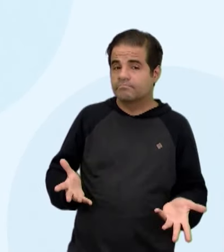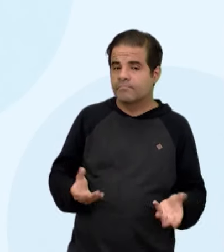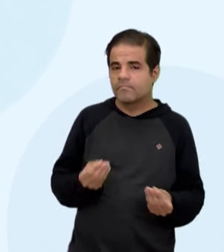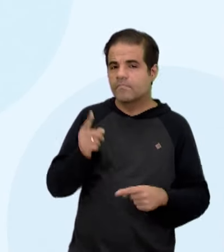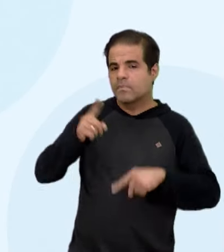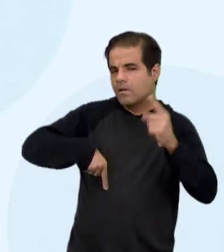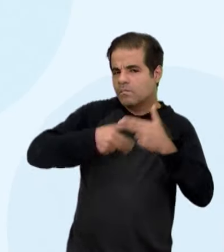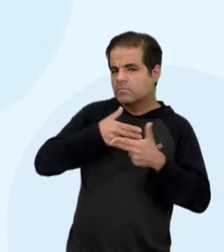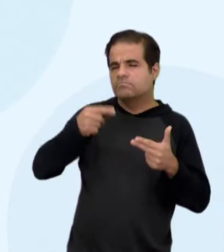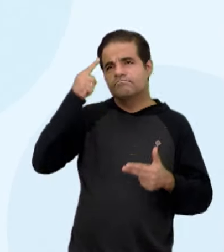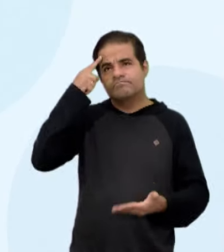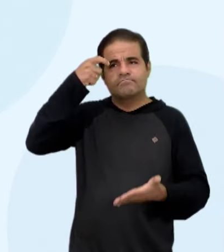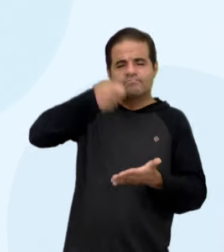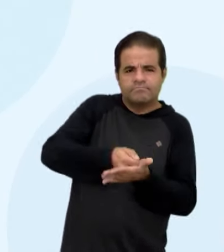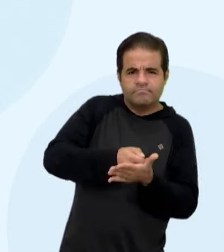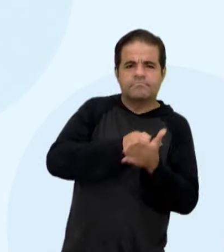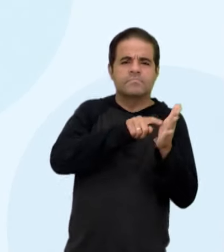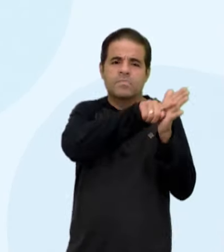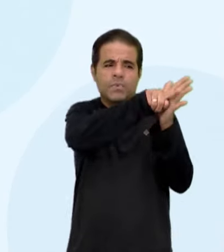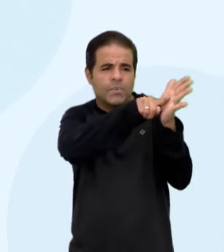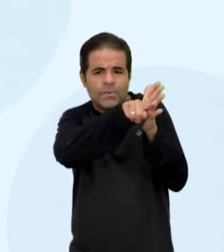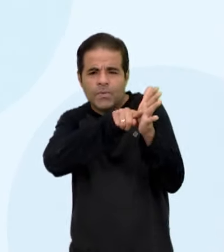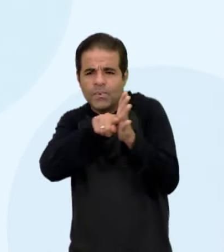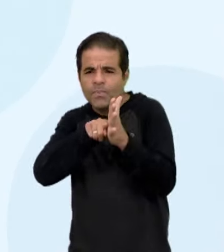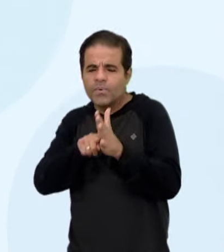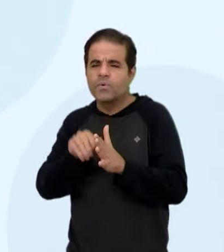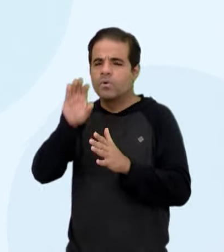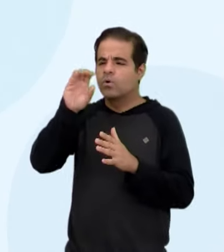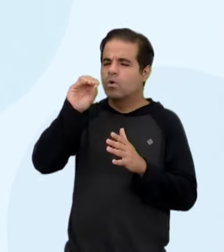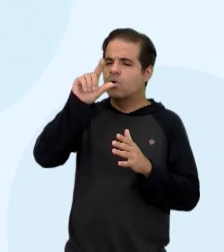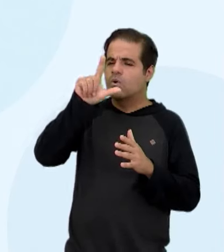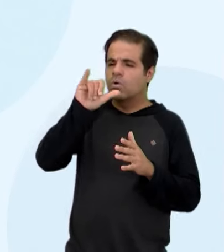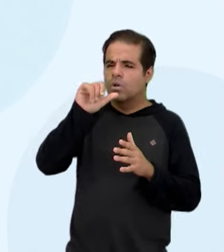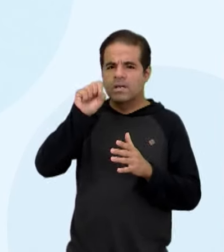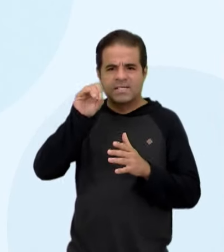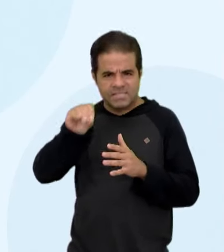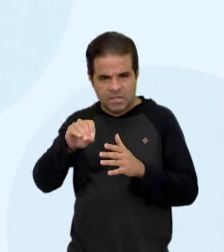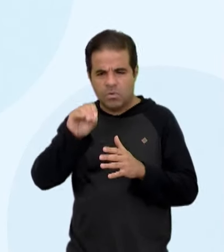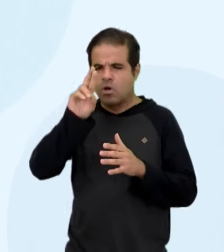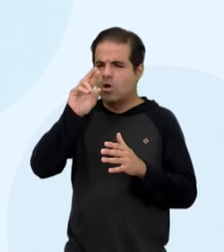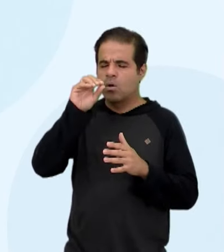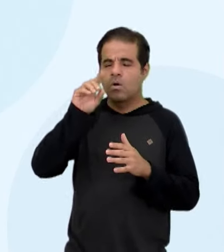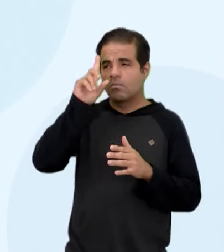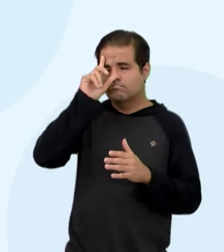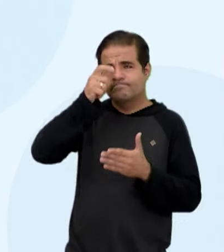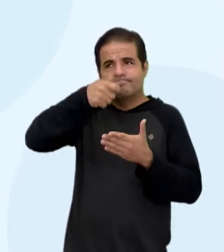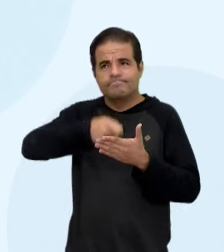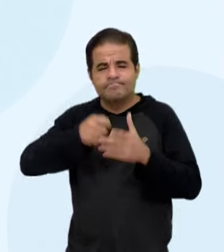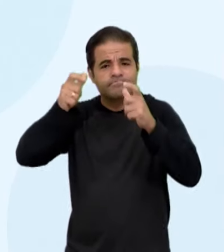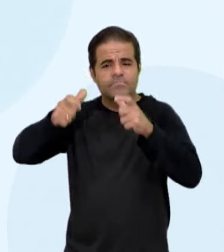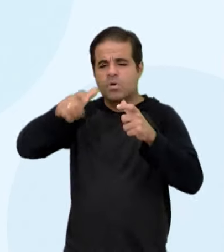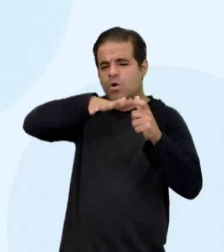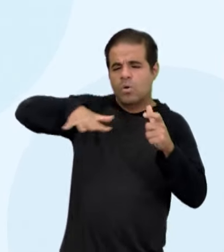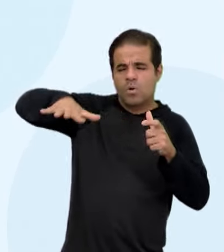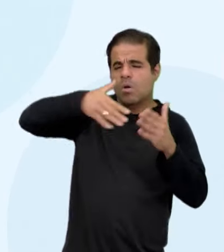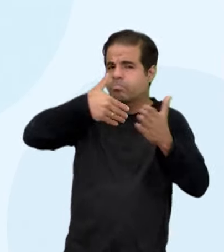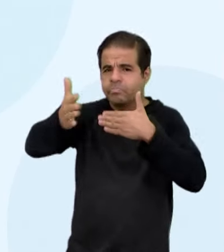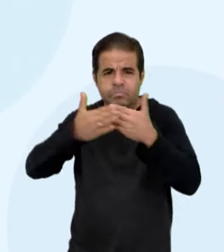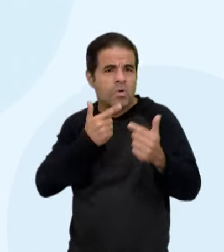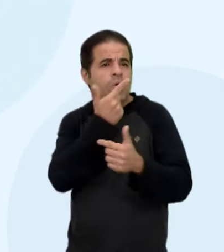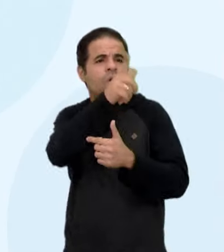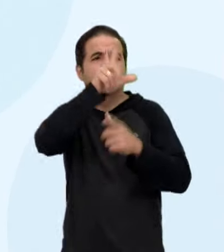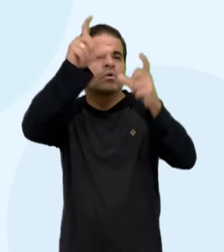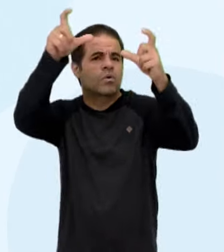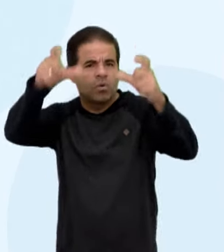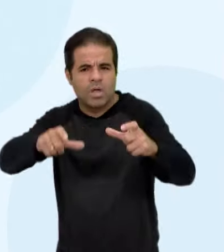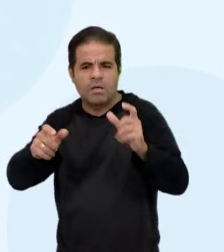né, que eu resolvi pesquisar? Foi o Coliseu Romano. Então vocês poderiam escolher um bem local ou qualquer outro,